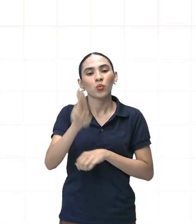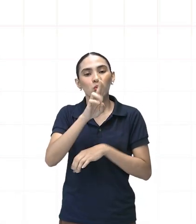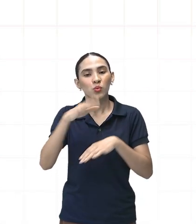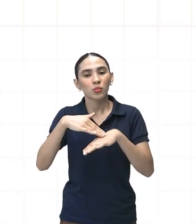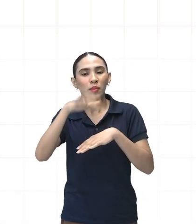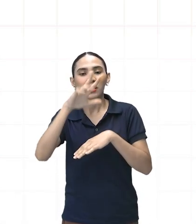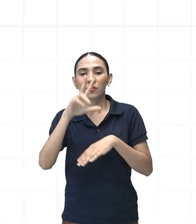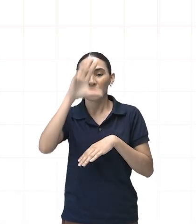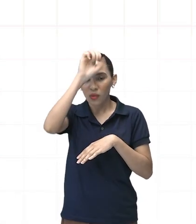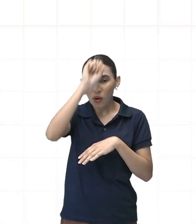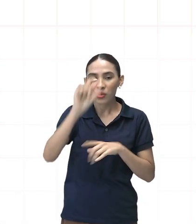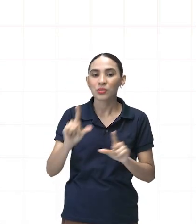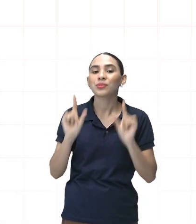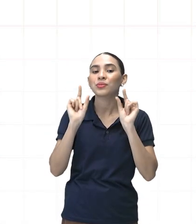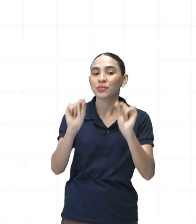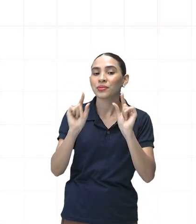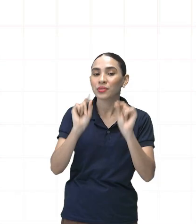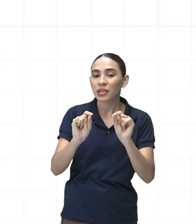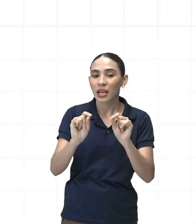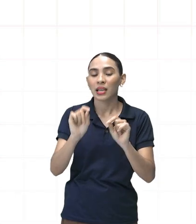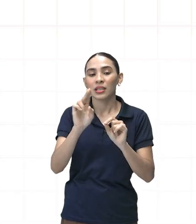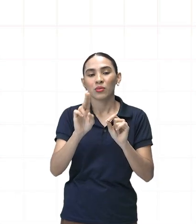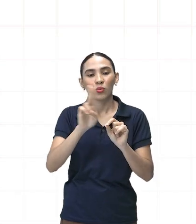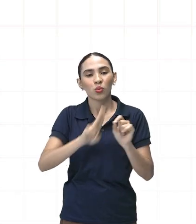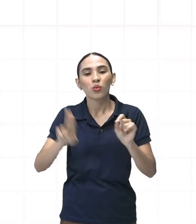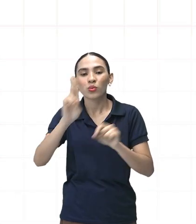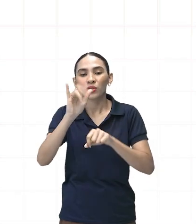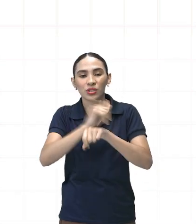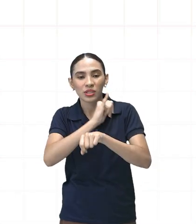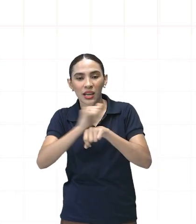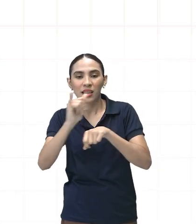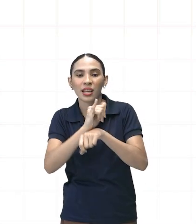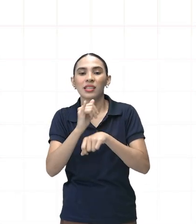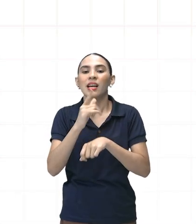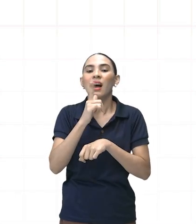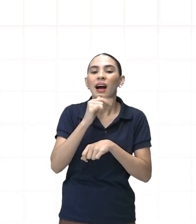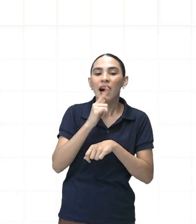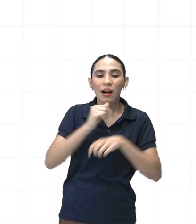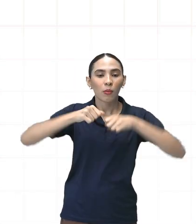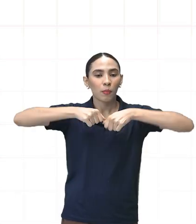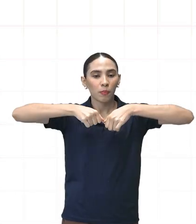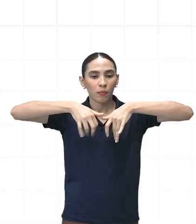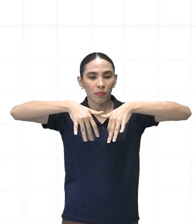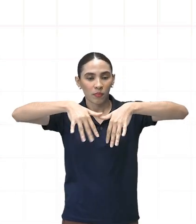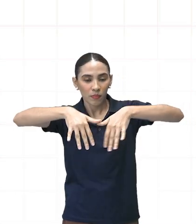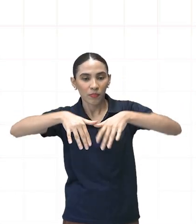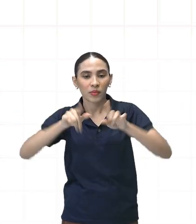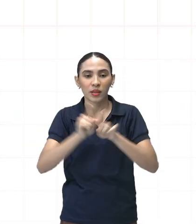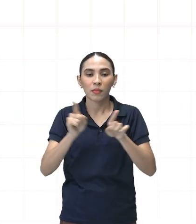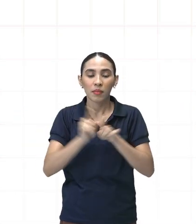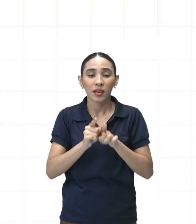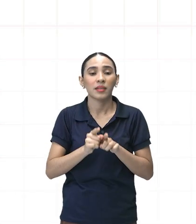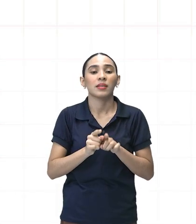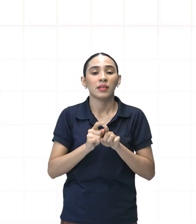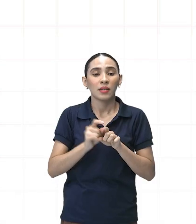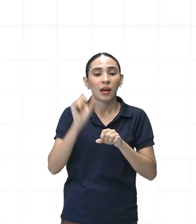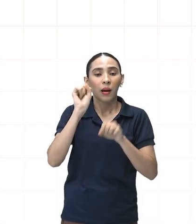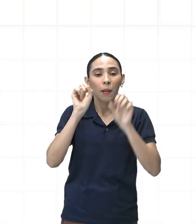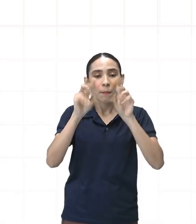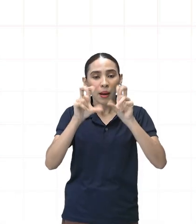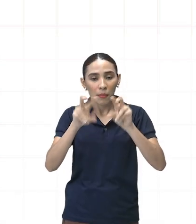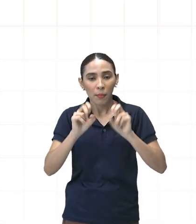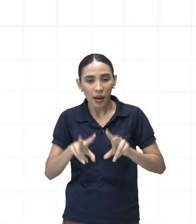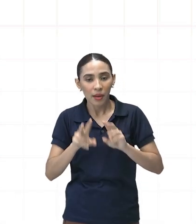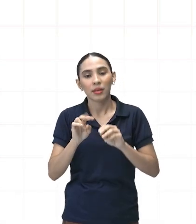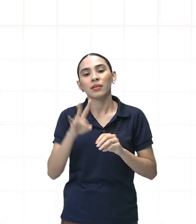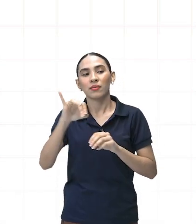mais precisa de quê? De insumos agrícolas, como água, fertilizantes e até mesmo